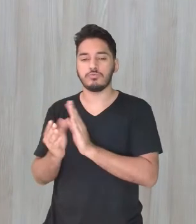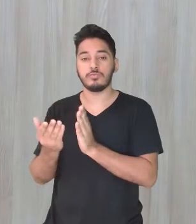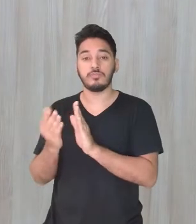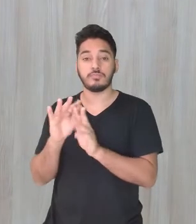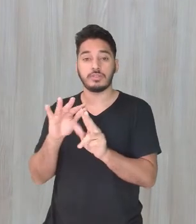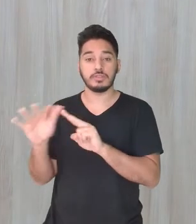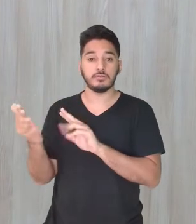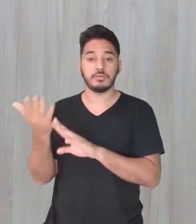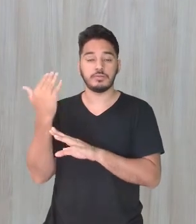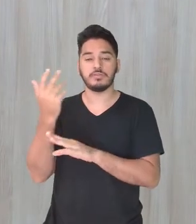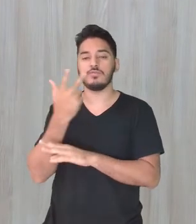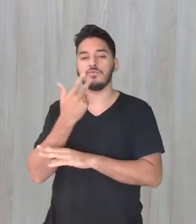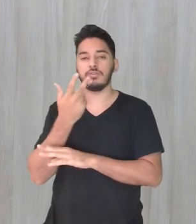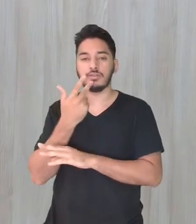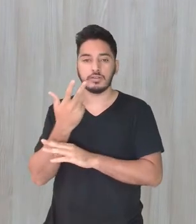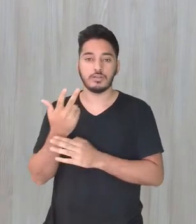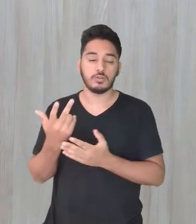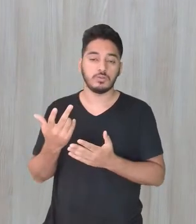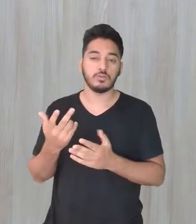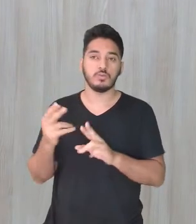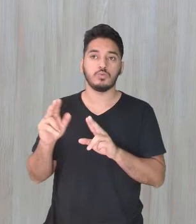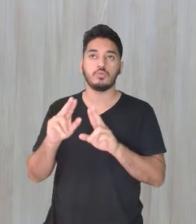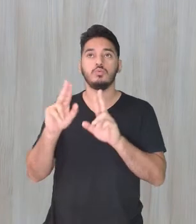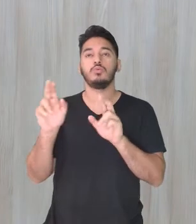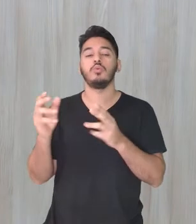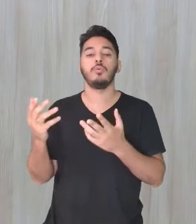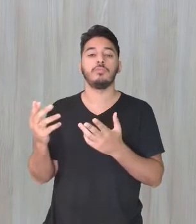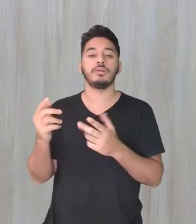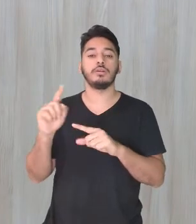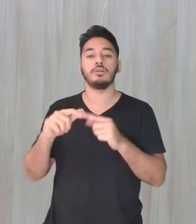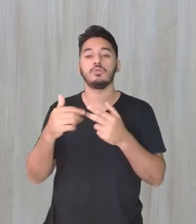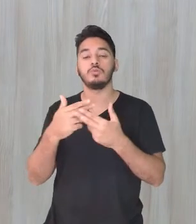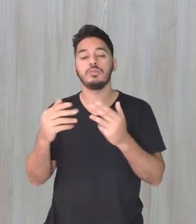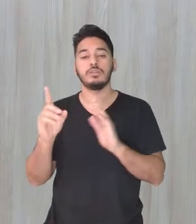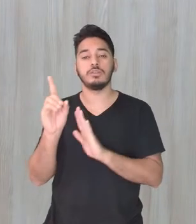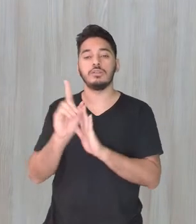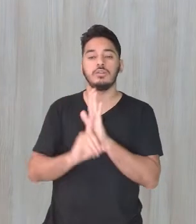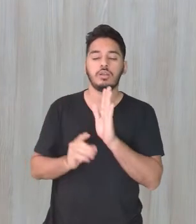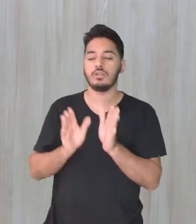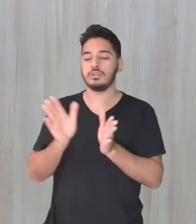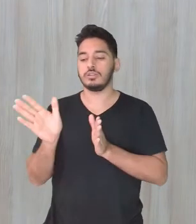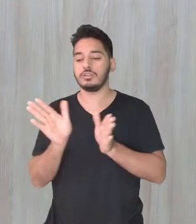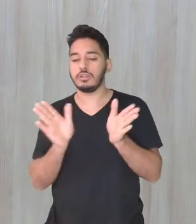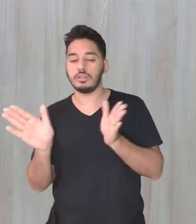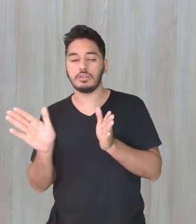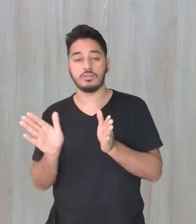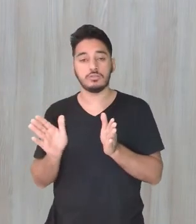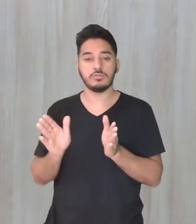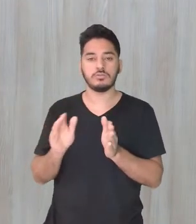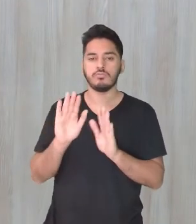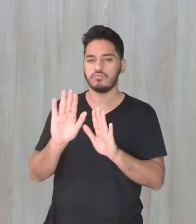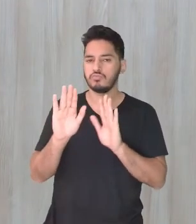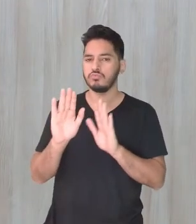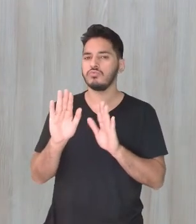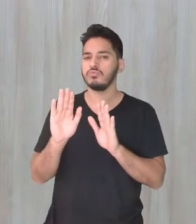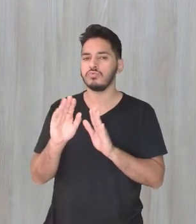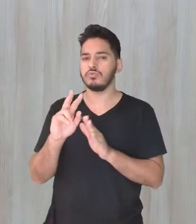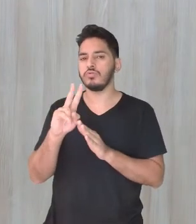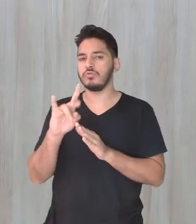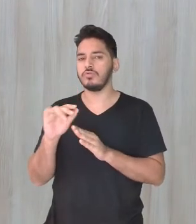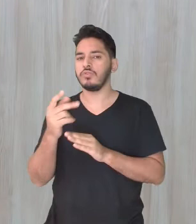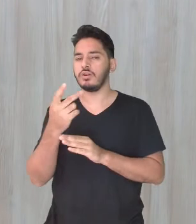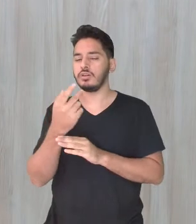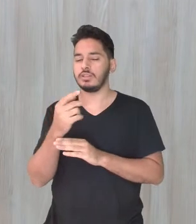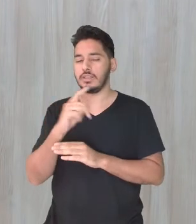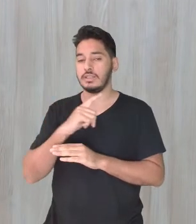semana passada a gente falou aí sobre as questões de direito de acesso, então daqui a pouco eu vou dar aí um